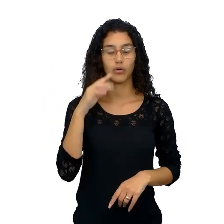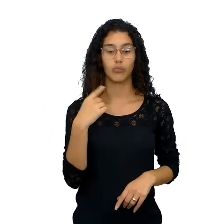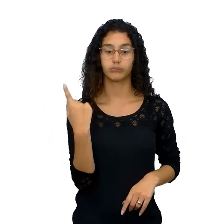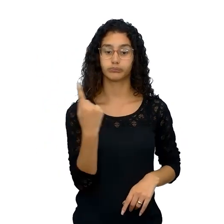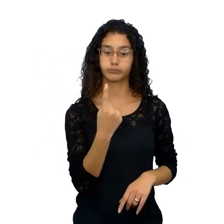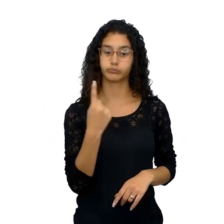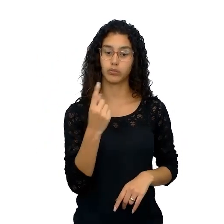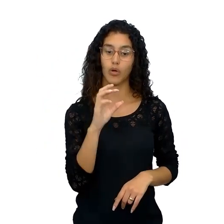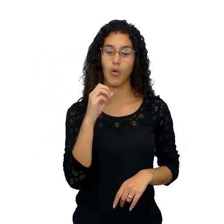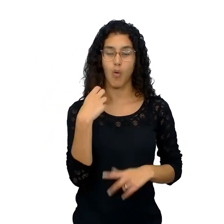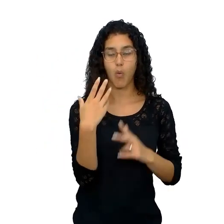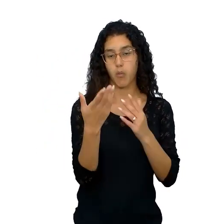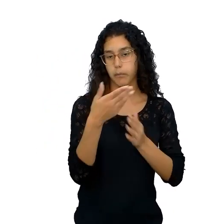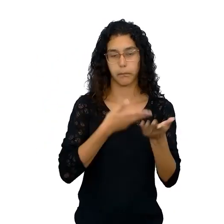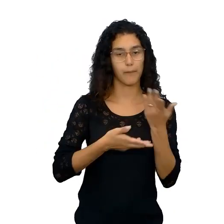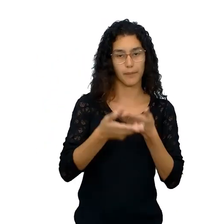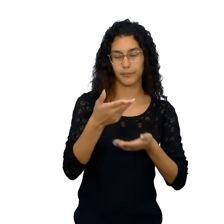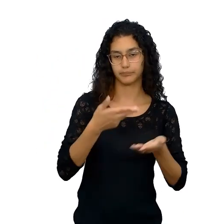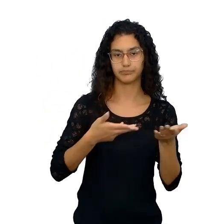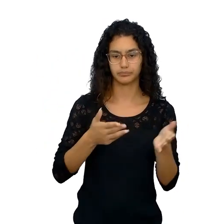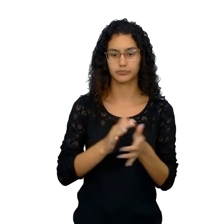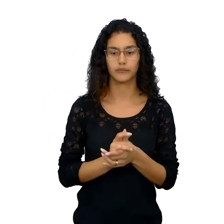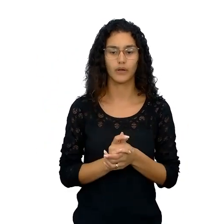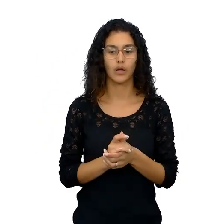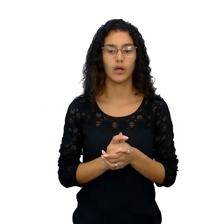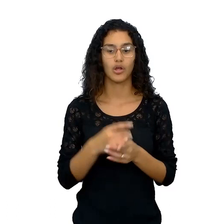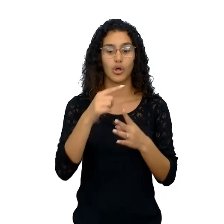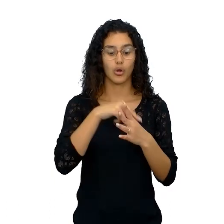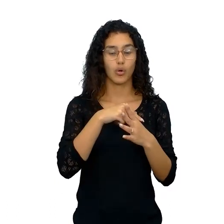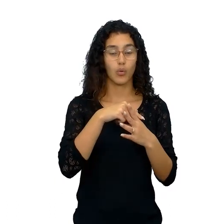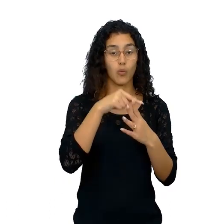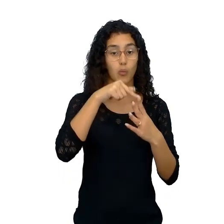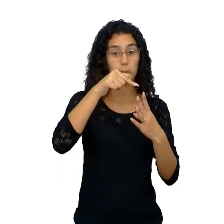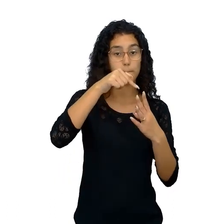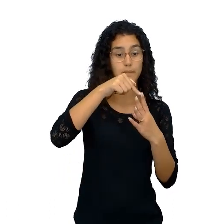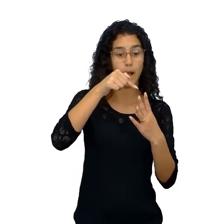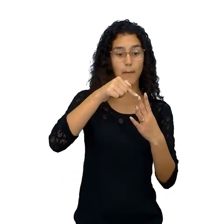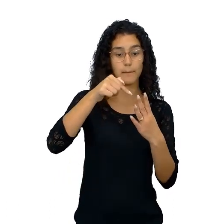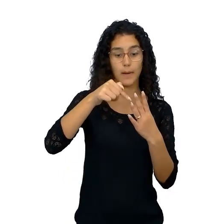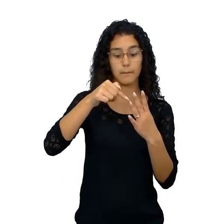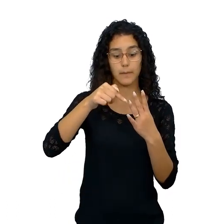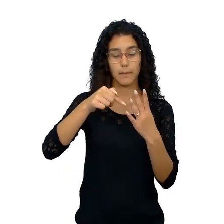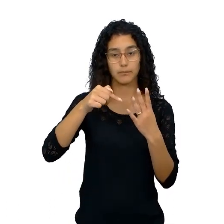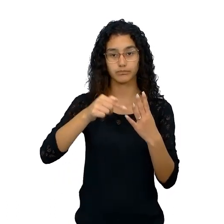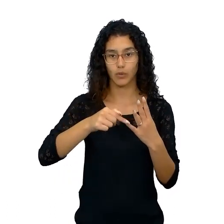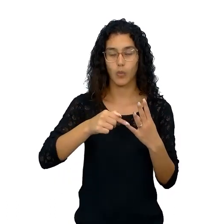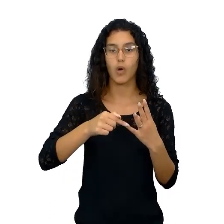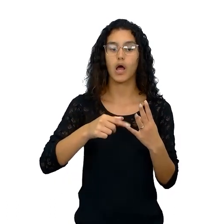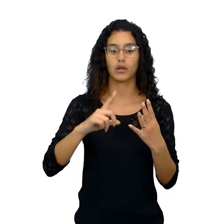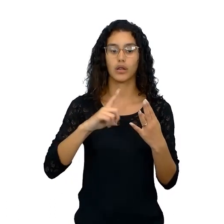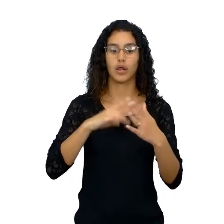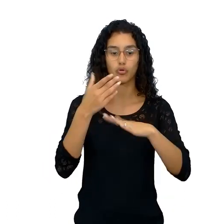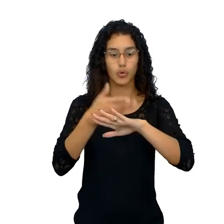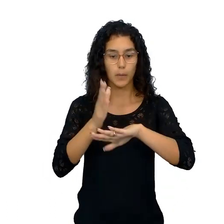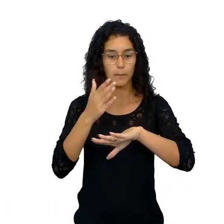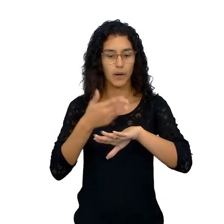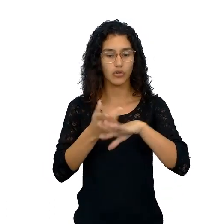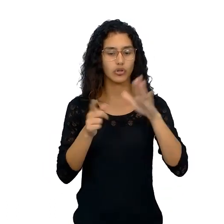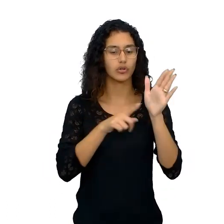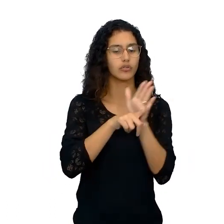reflexão individual ou coletiva sobre as 4 dimensões de